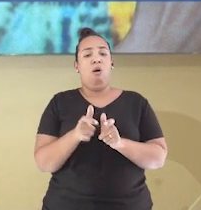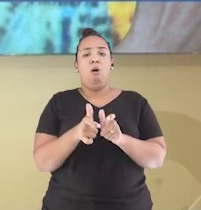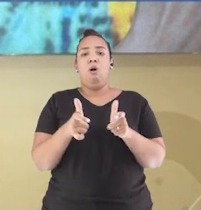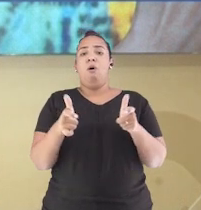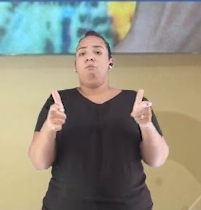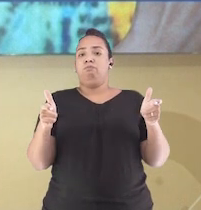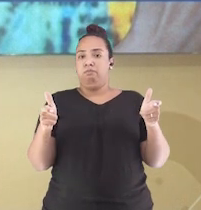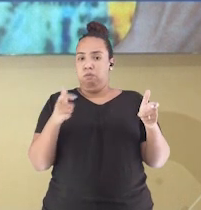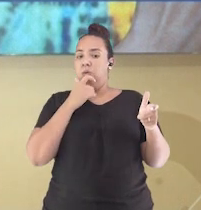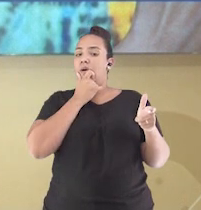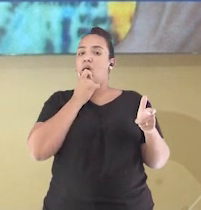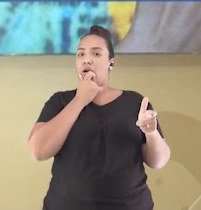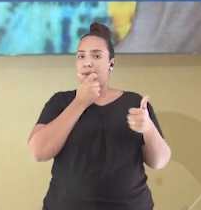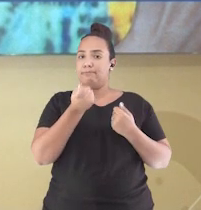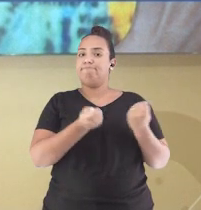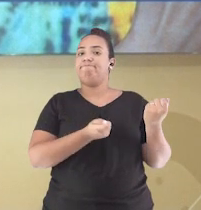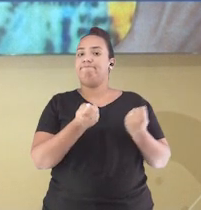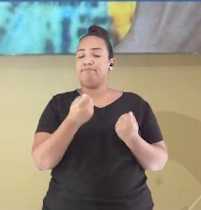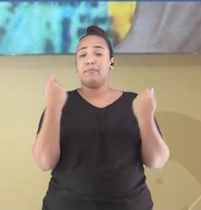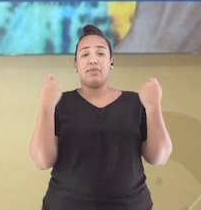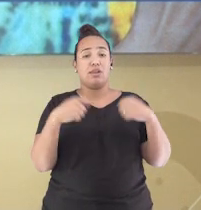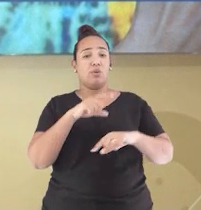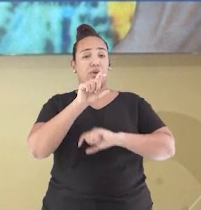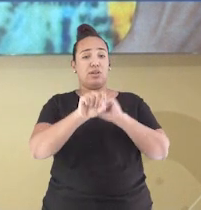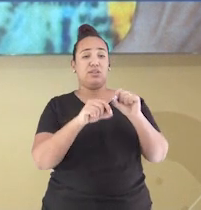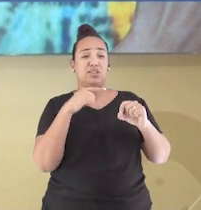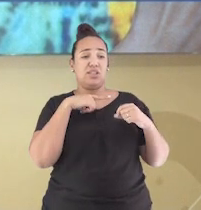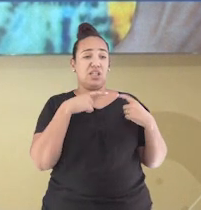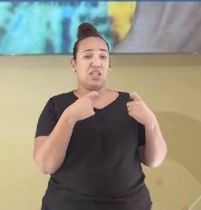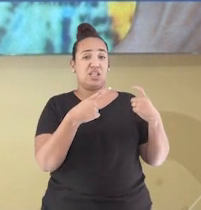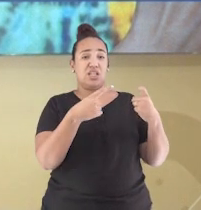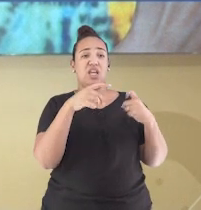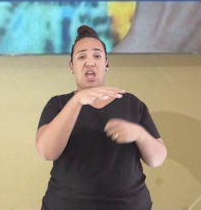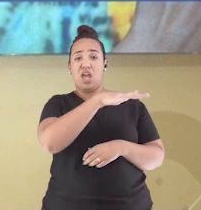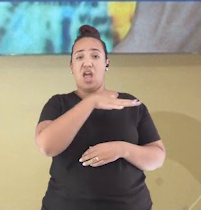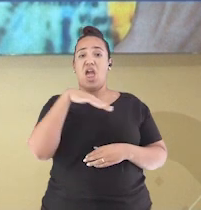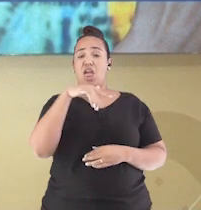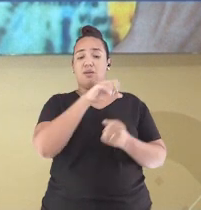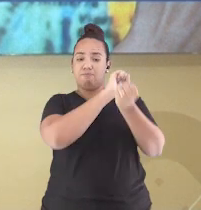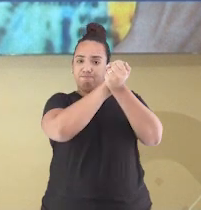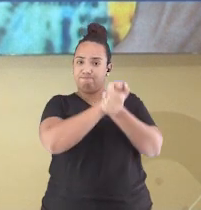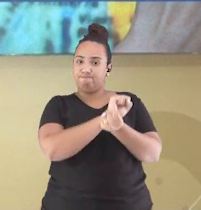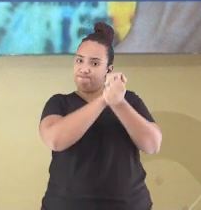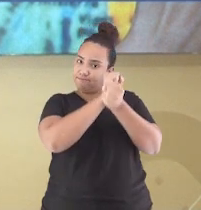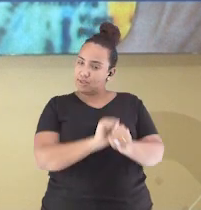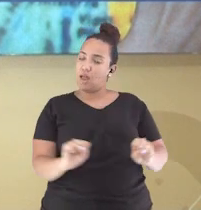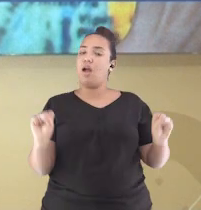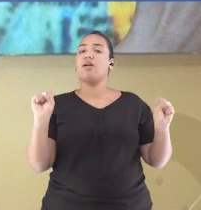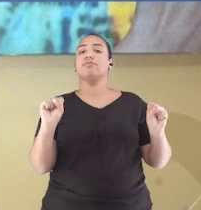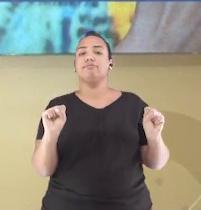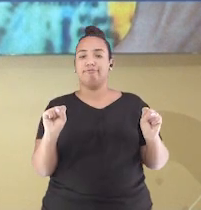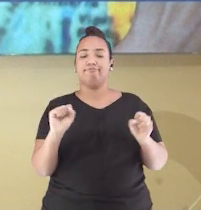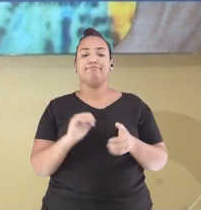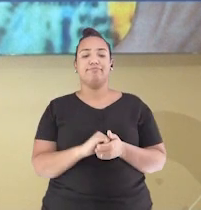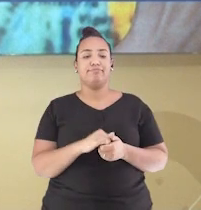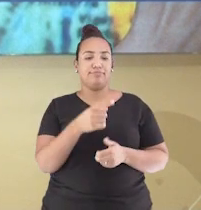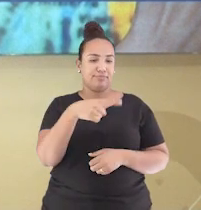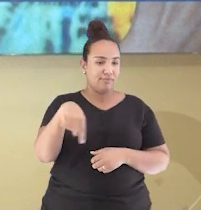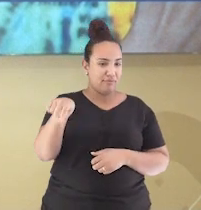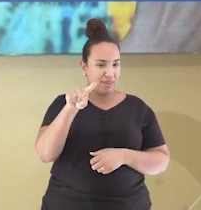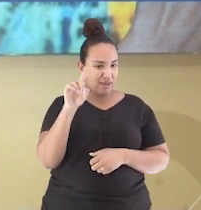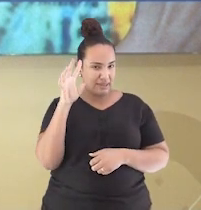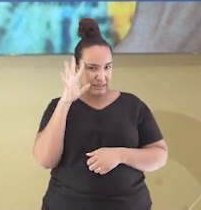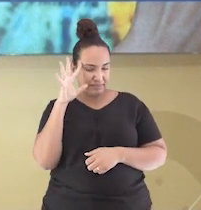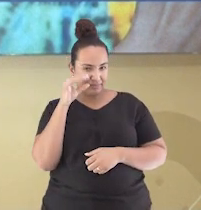muito grande entre os séculos 18 e 19, já sob o comando dos ingleses. Precisou haver uma guerra dentro do país para que